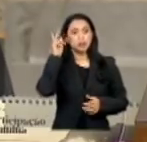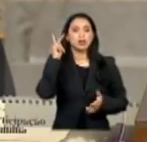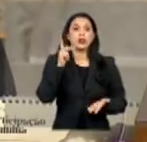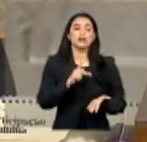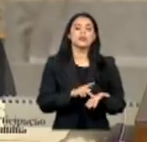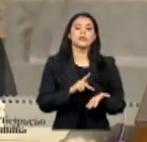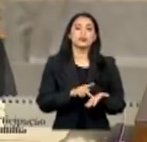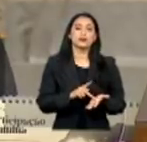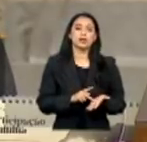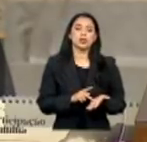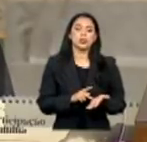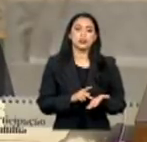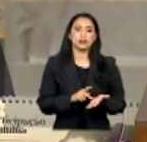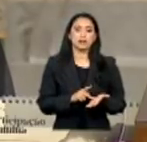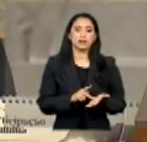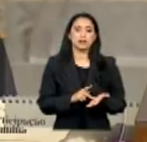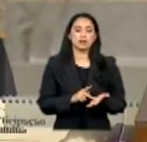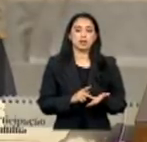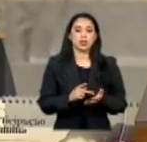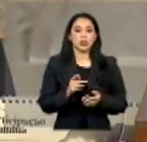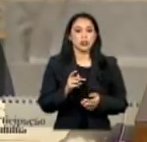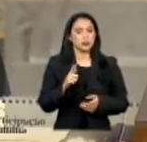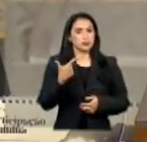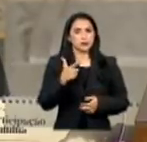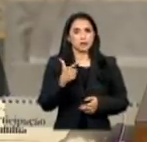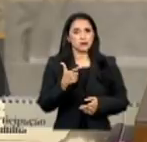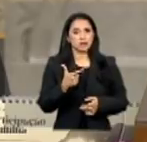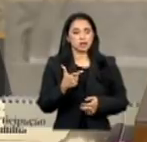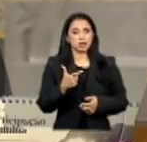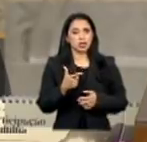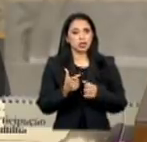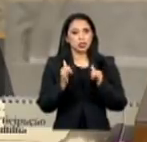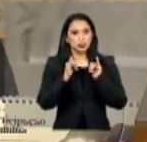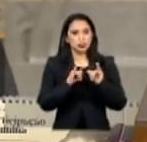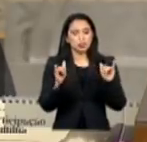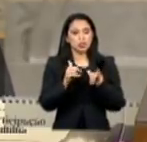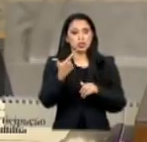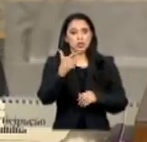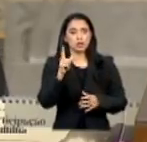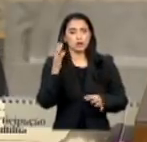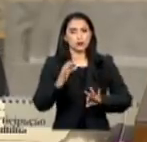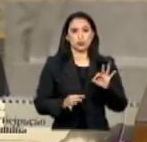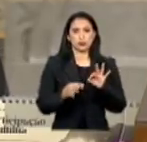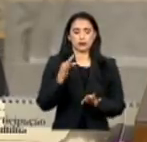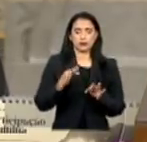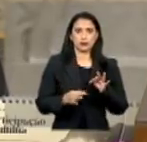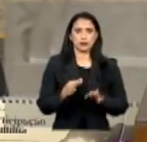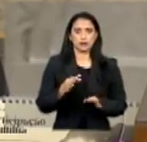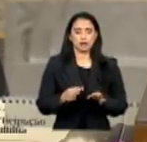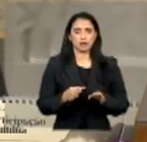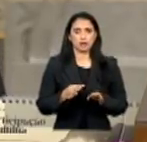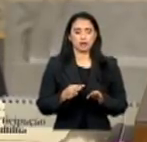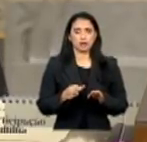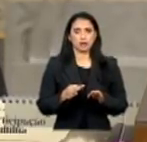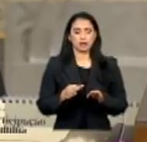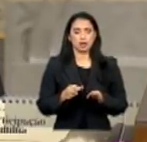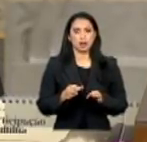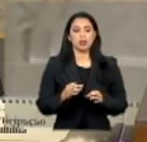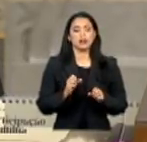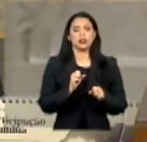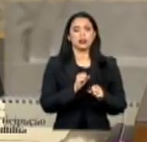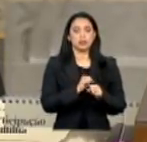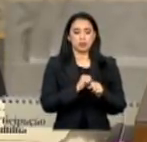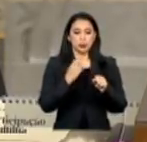lidem case já que não se tem notícia de que em algum outro julgamento o supremo tenha decidido